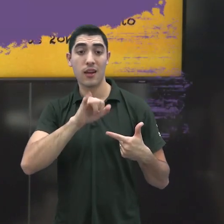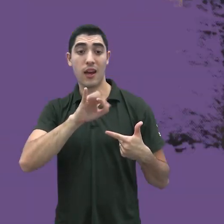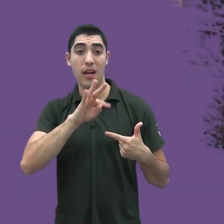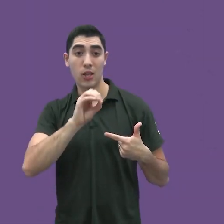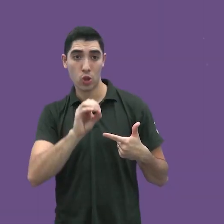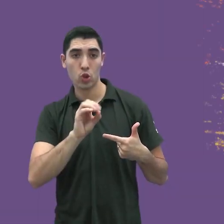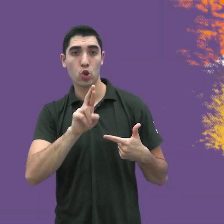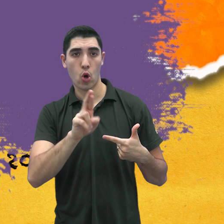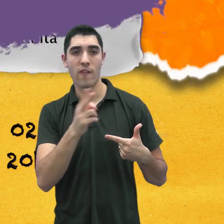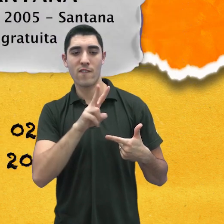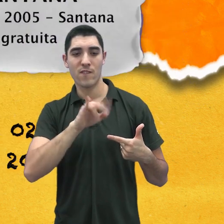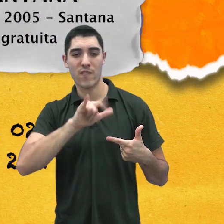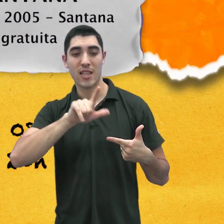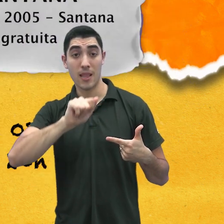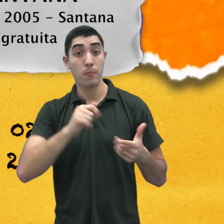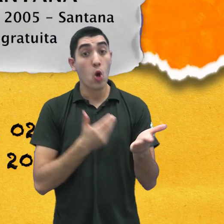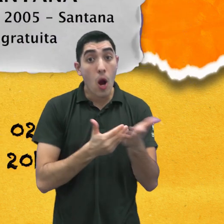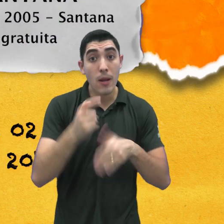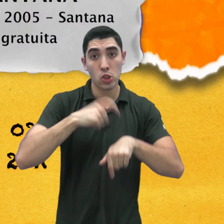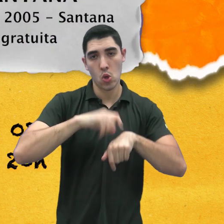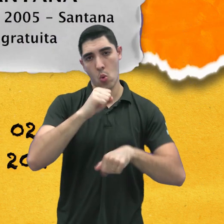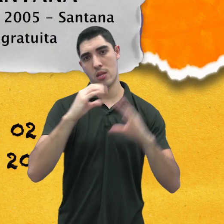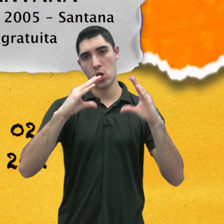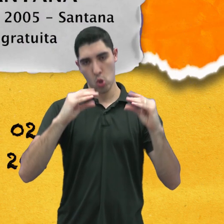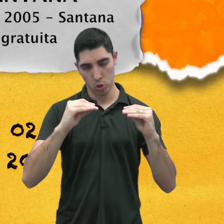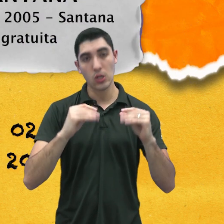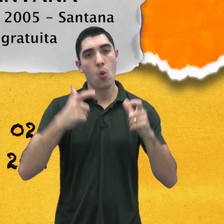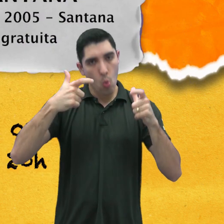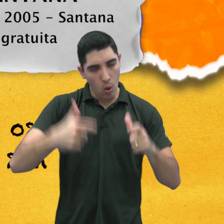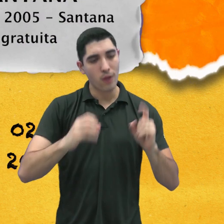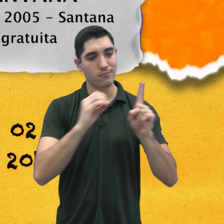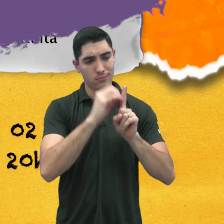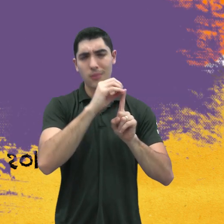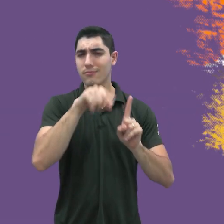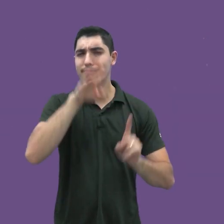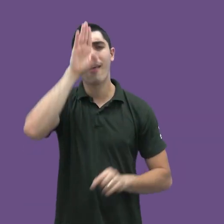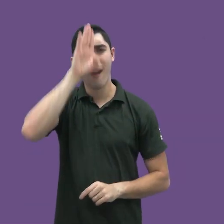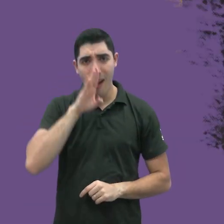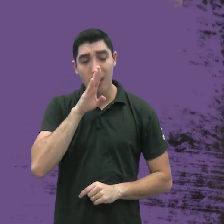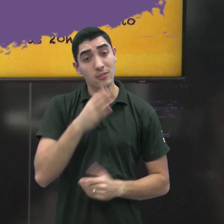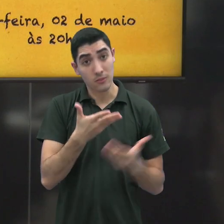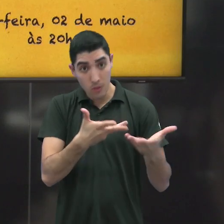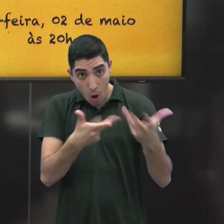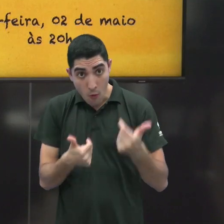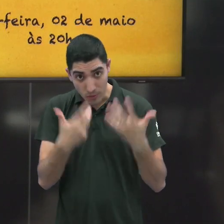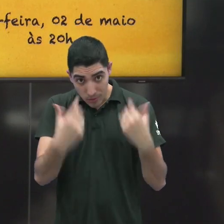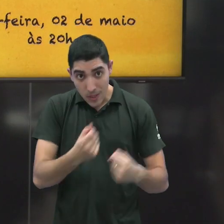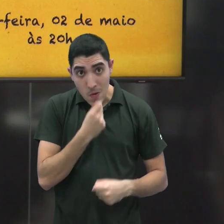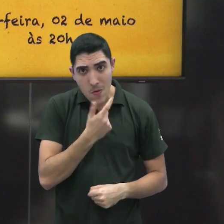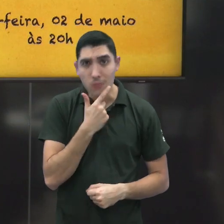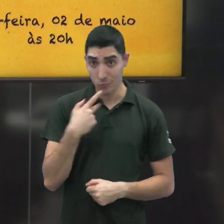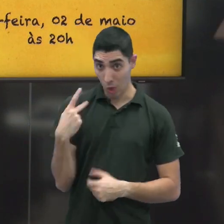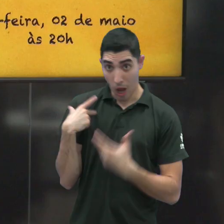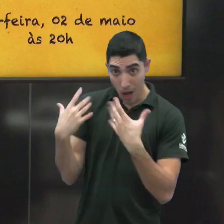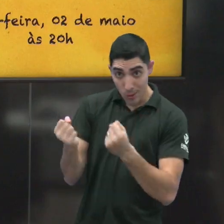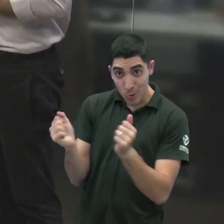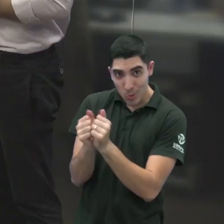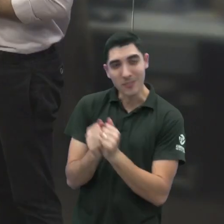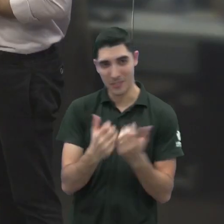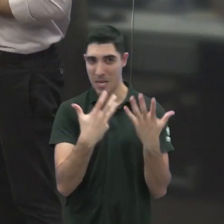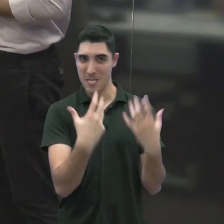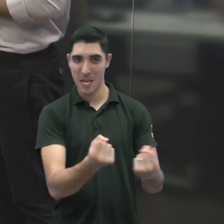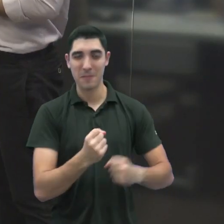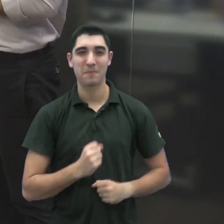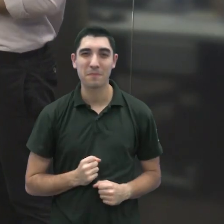Villa-Lobos. Então, o show, né, começa às 8 horas da noite e é lá no Cine Santana, também não paga nada pra entrar. Te convido pra ir comigo, Guerra. Vamos